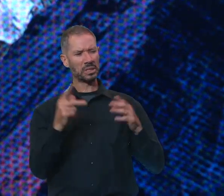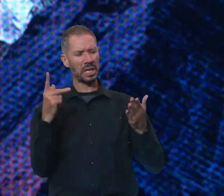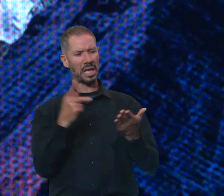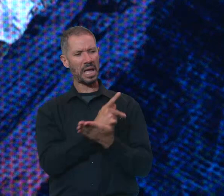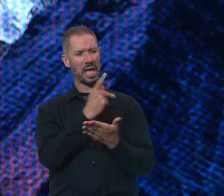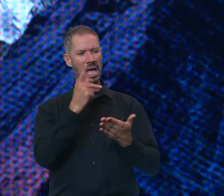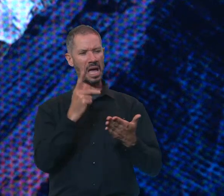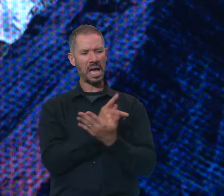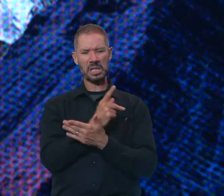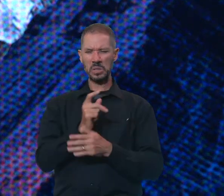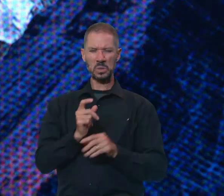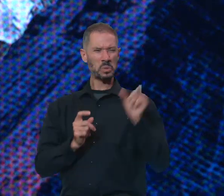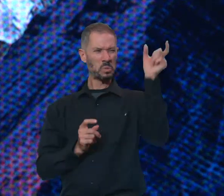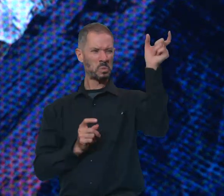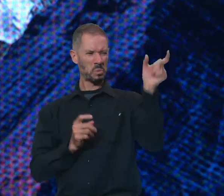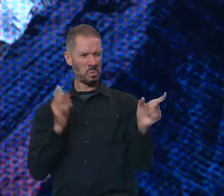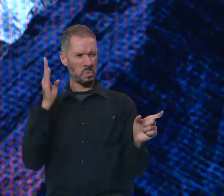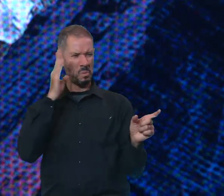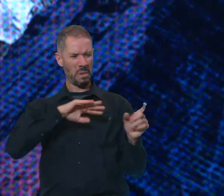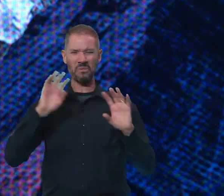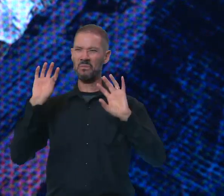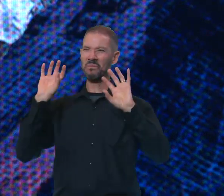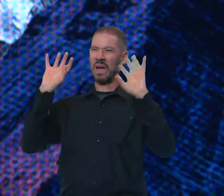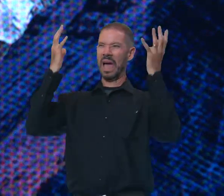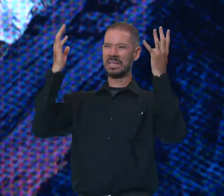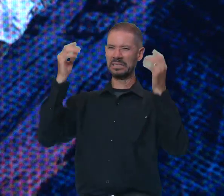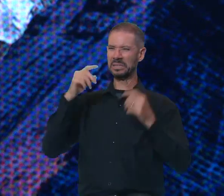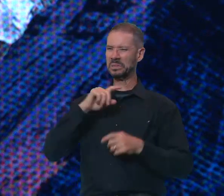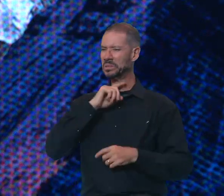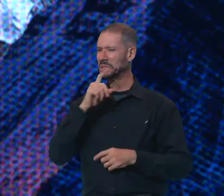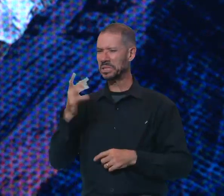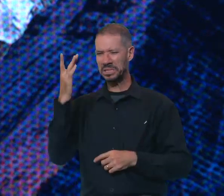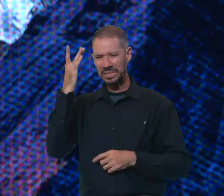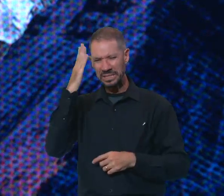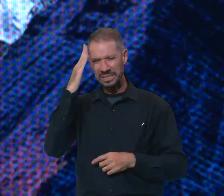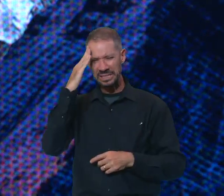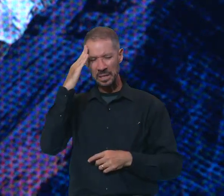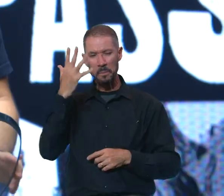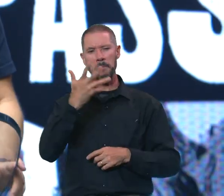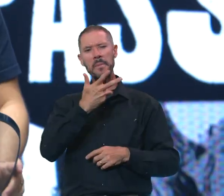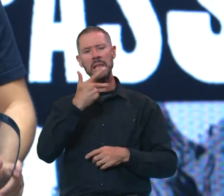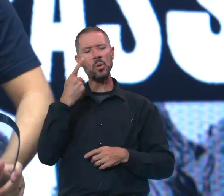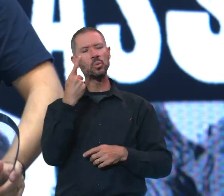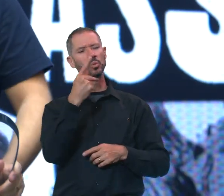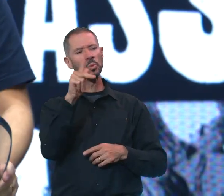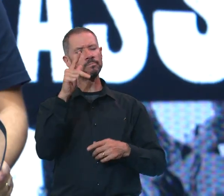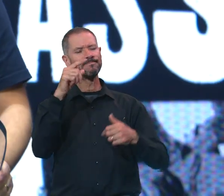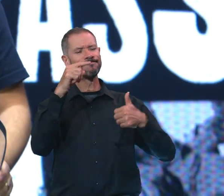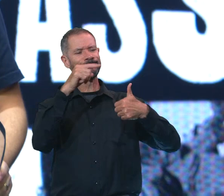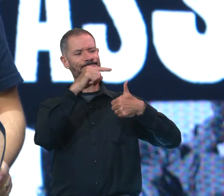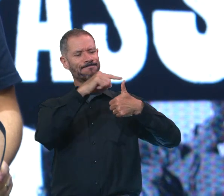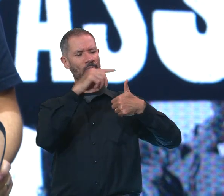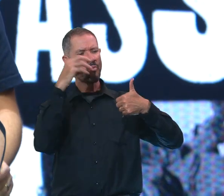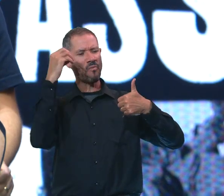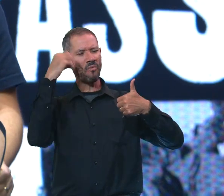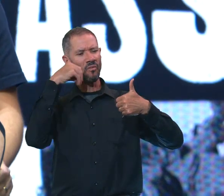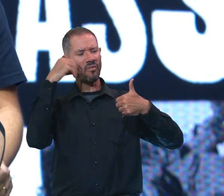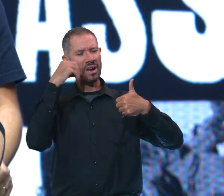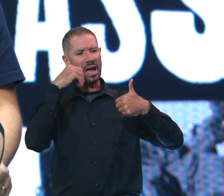a festa. E não tem ninguém que sabe melhor o teu ponto fraco do que o nosso maior